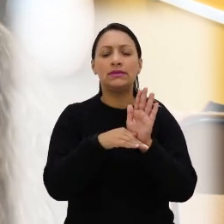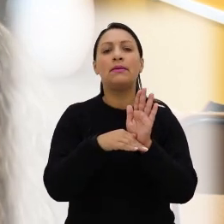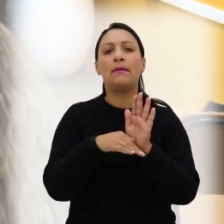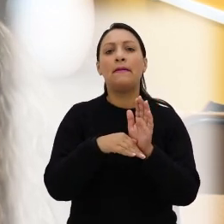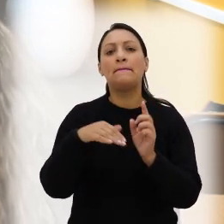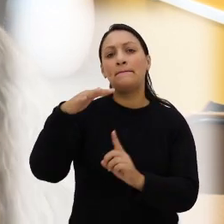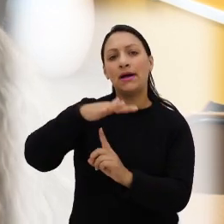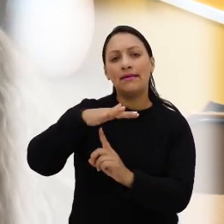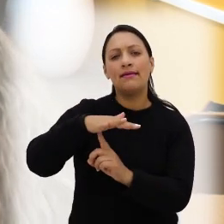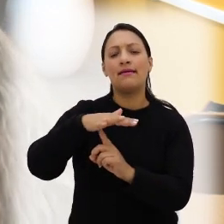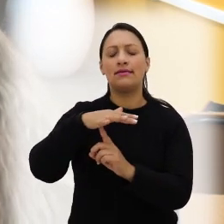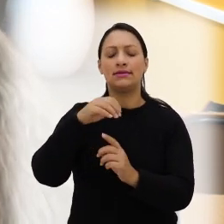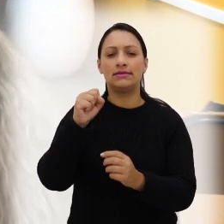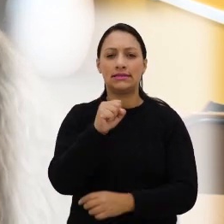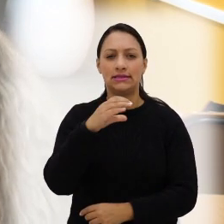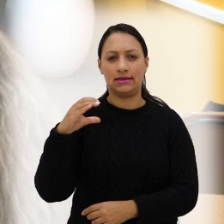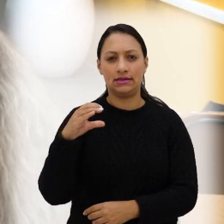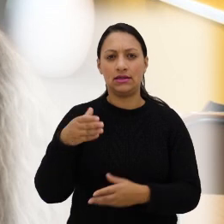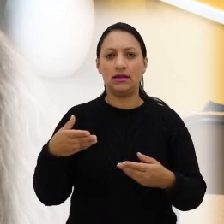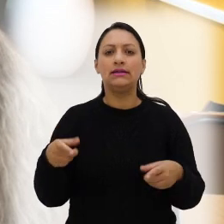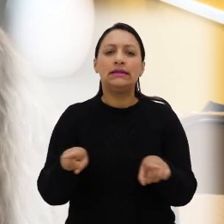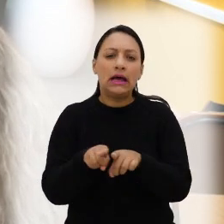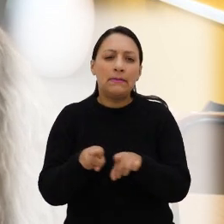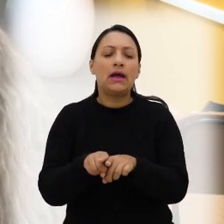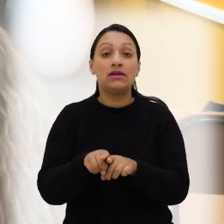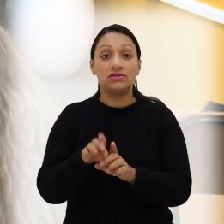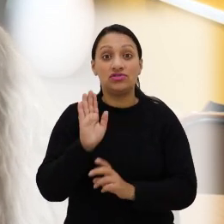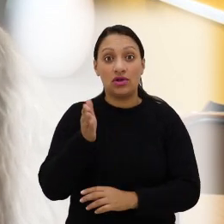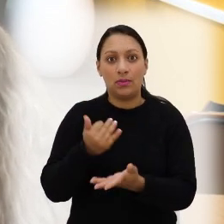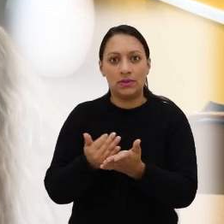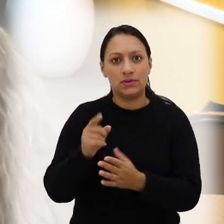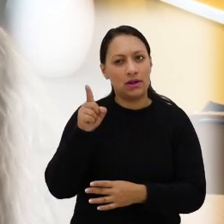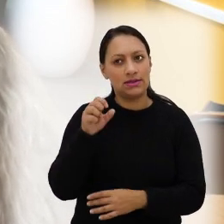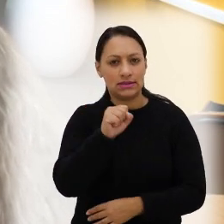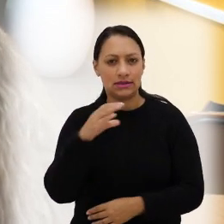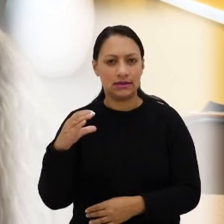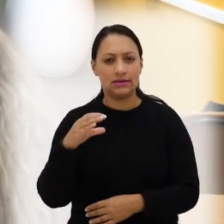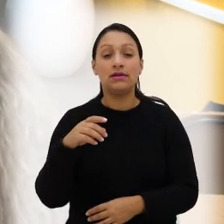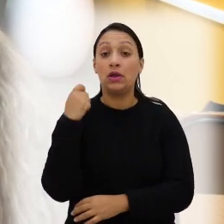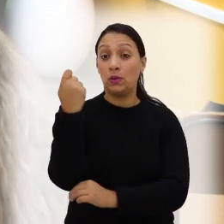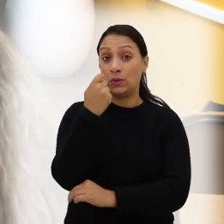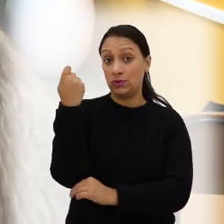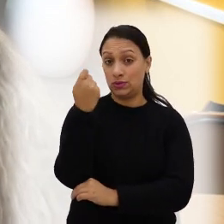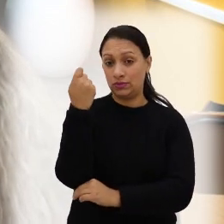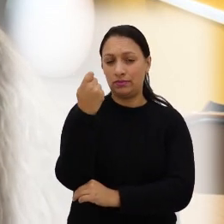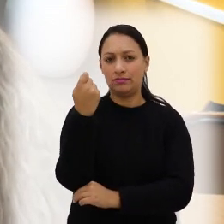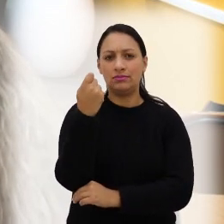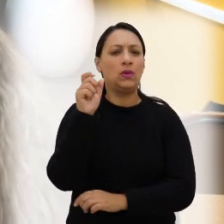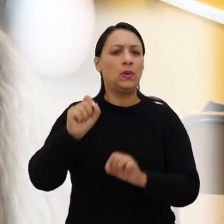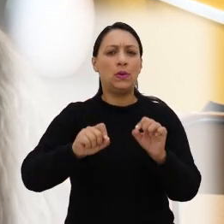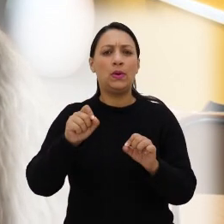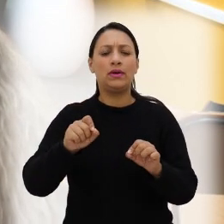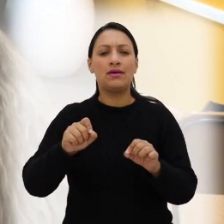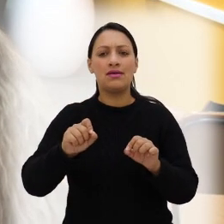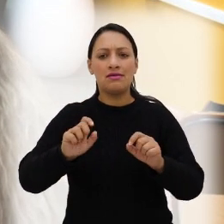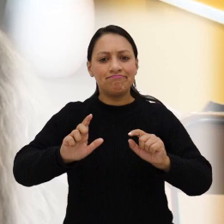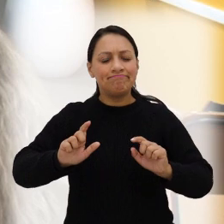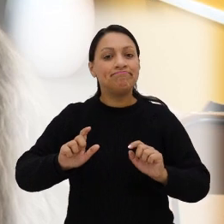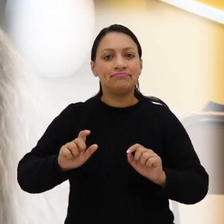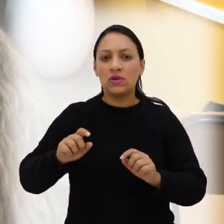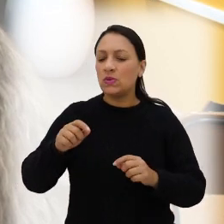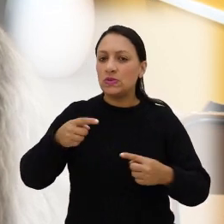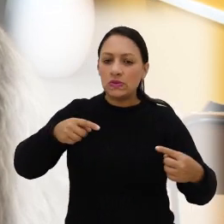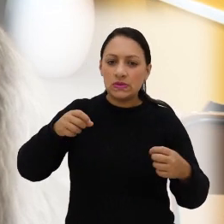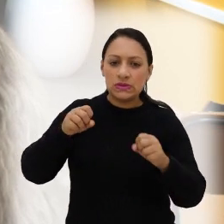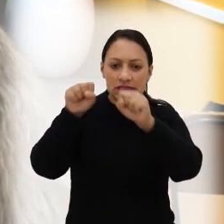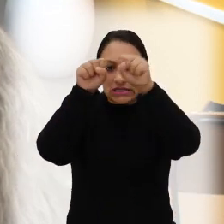hoje de manhã foi dada a largada lá em Santa Catarina também, e no Rio Grande do Sul, justamente para a gente poder fomentar o ecossistema de inovação na região sul, que